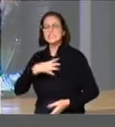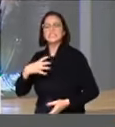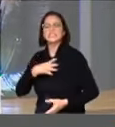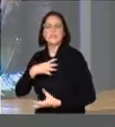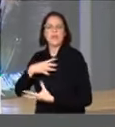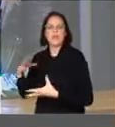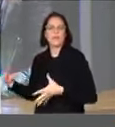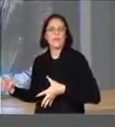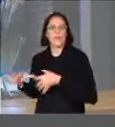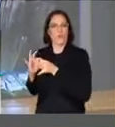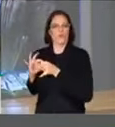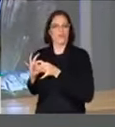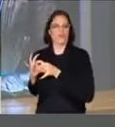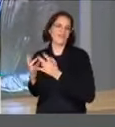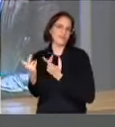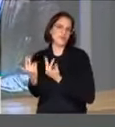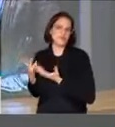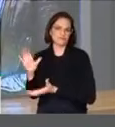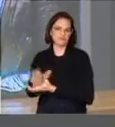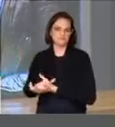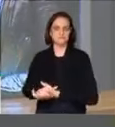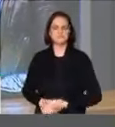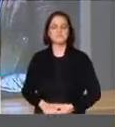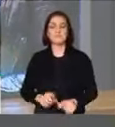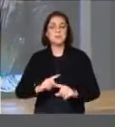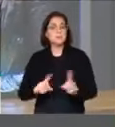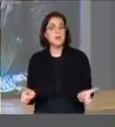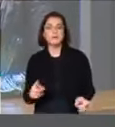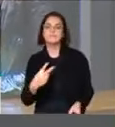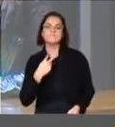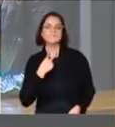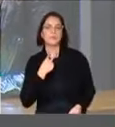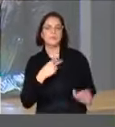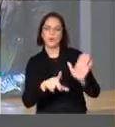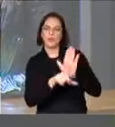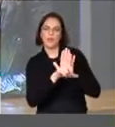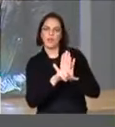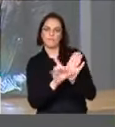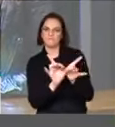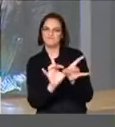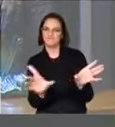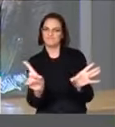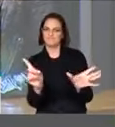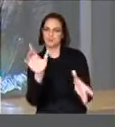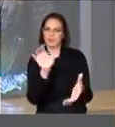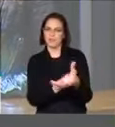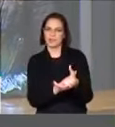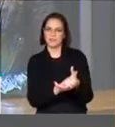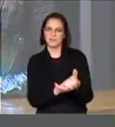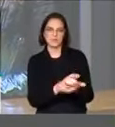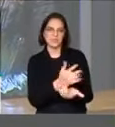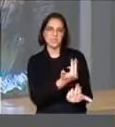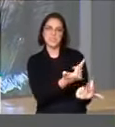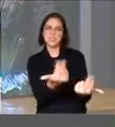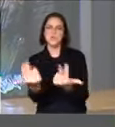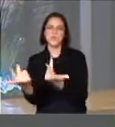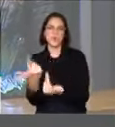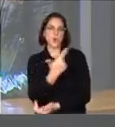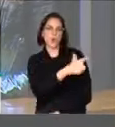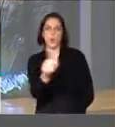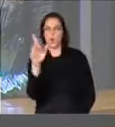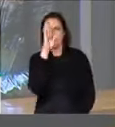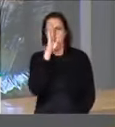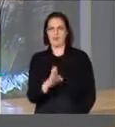mais profundo. Mas a gente não podia casar, como todos os casais heterossexuais